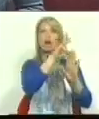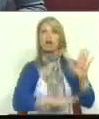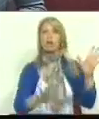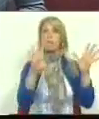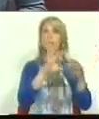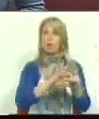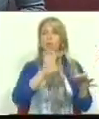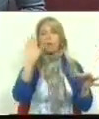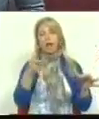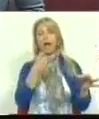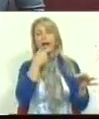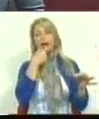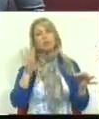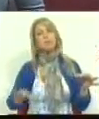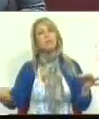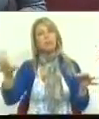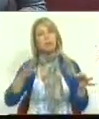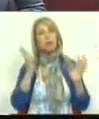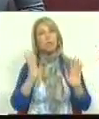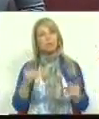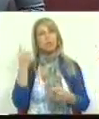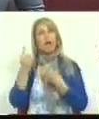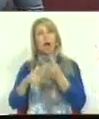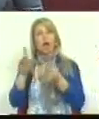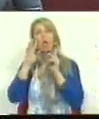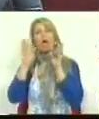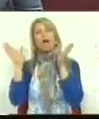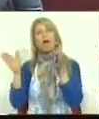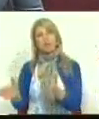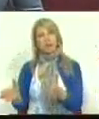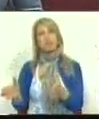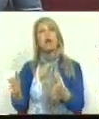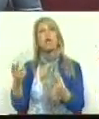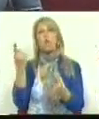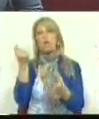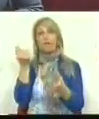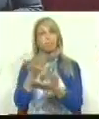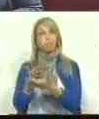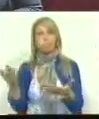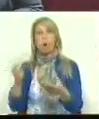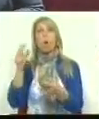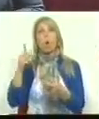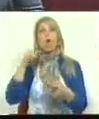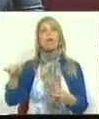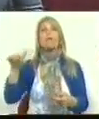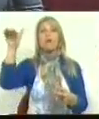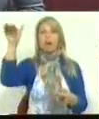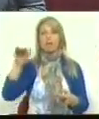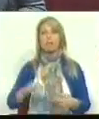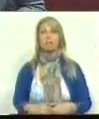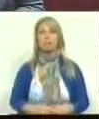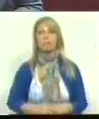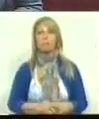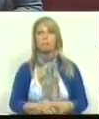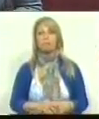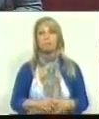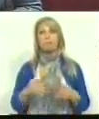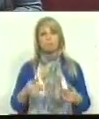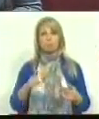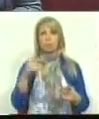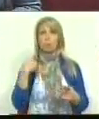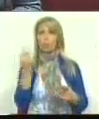devem merecer particular atenção: carência económica e idade. Todos sabemos que estes